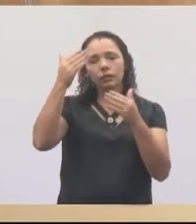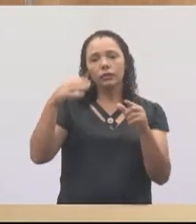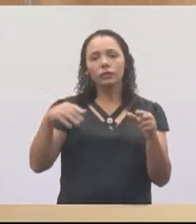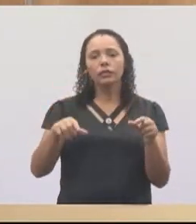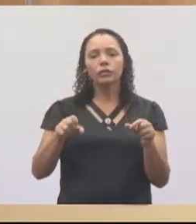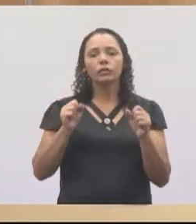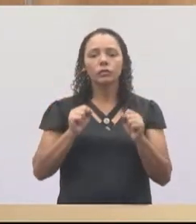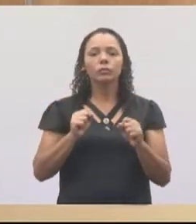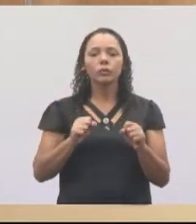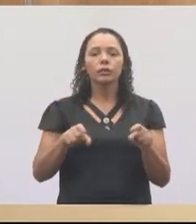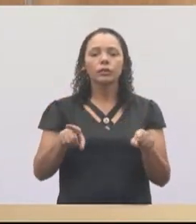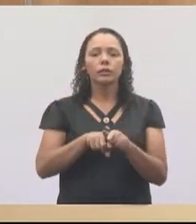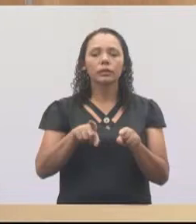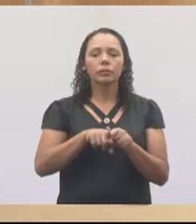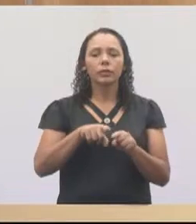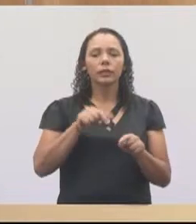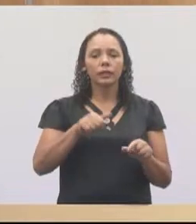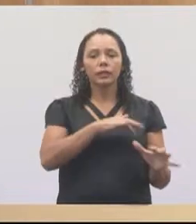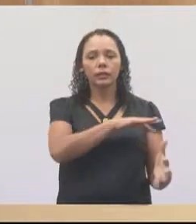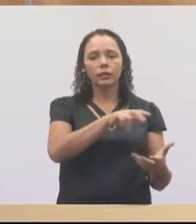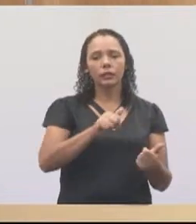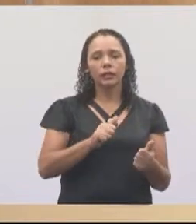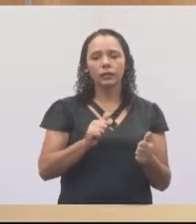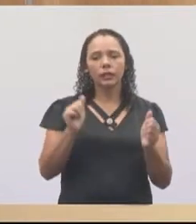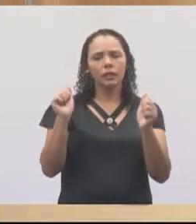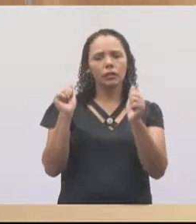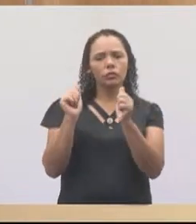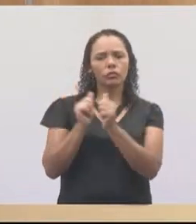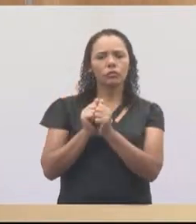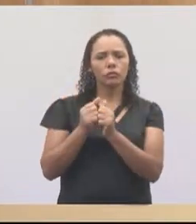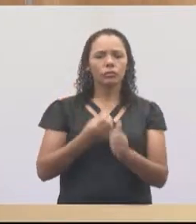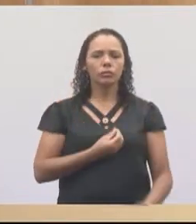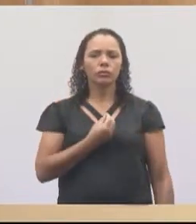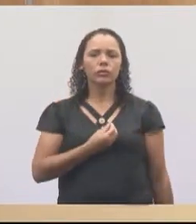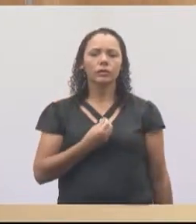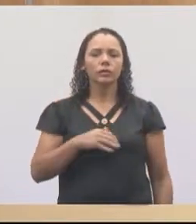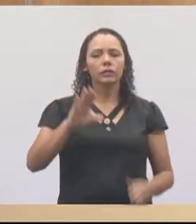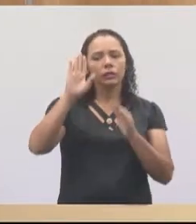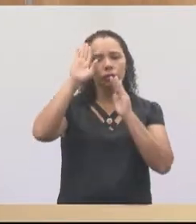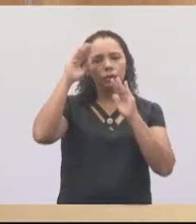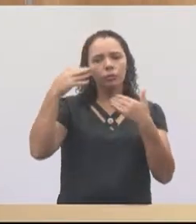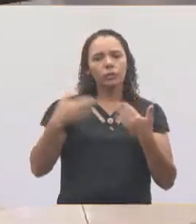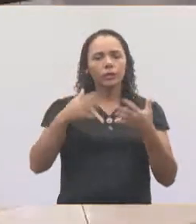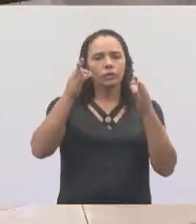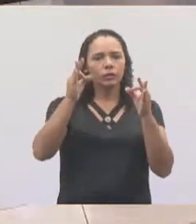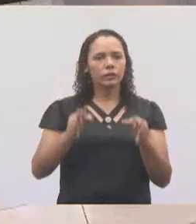esse período aqui na fase terrena. Parabéns, é uma justa homenagem que a gente concede a ele.